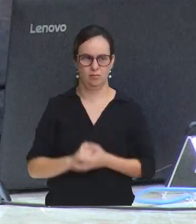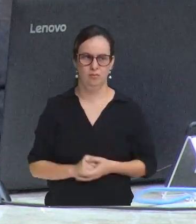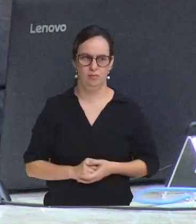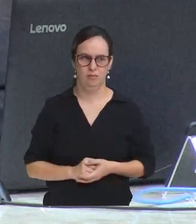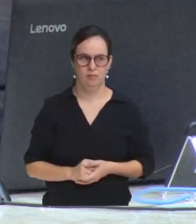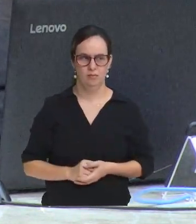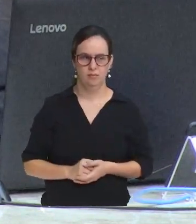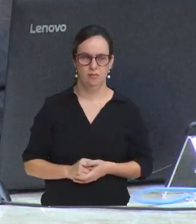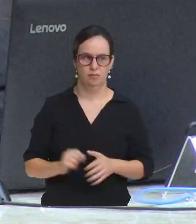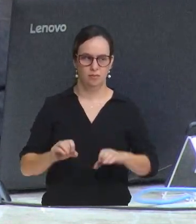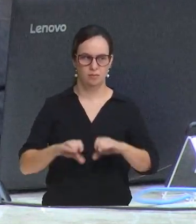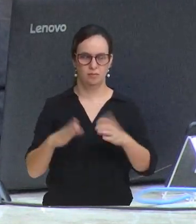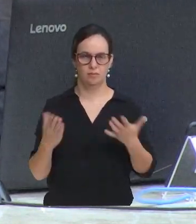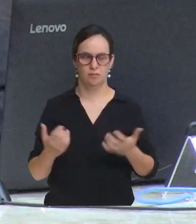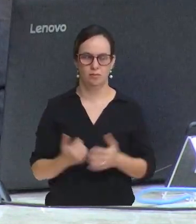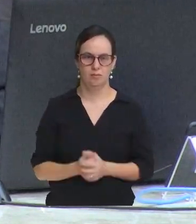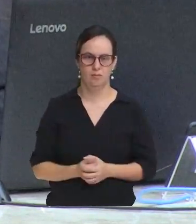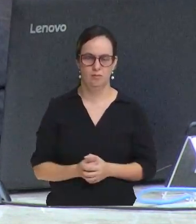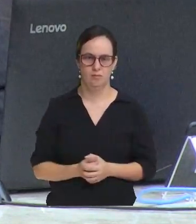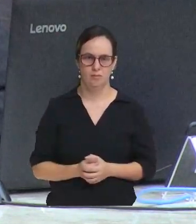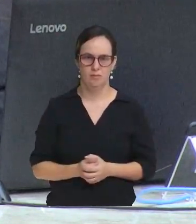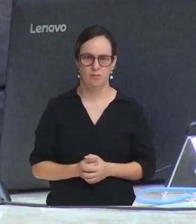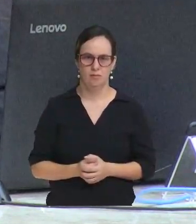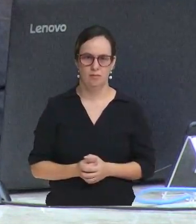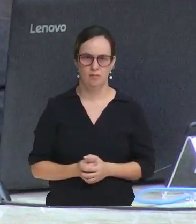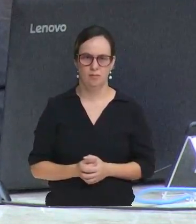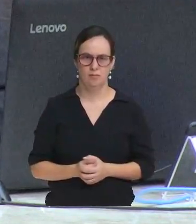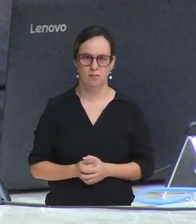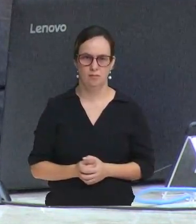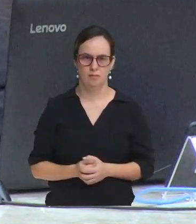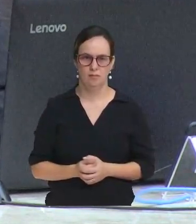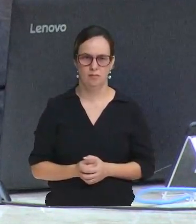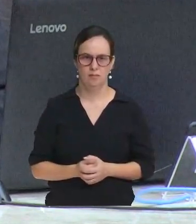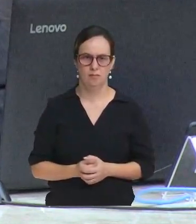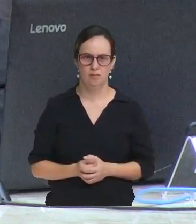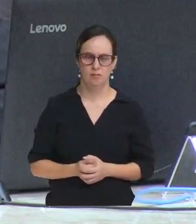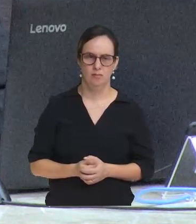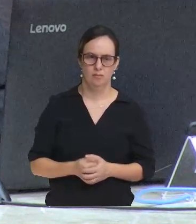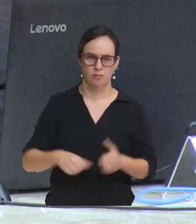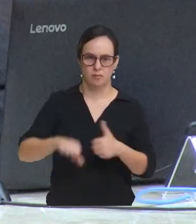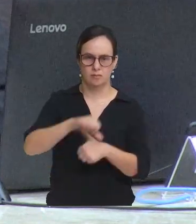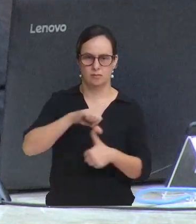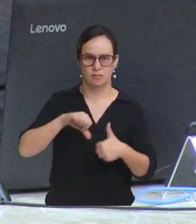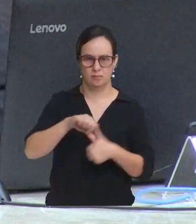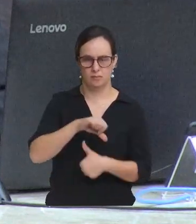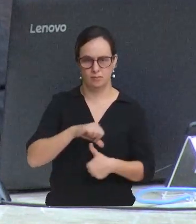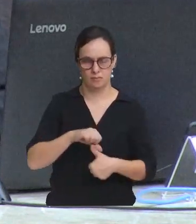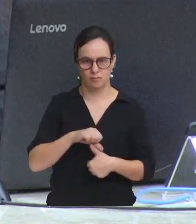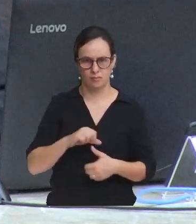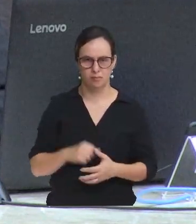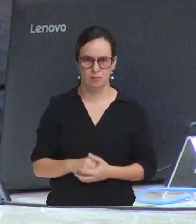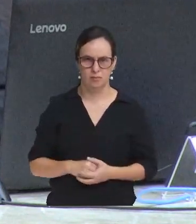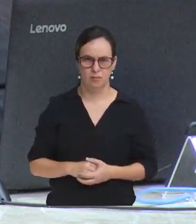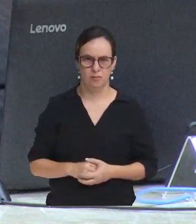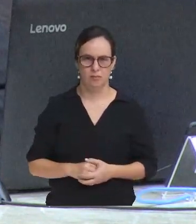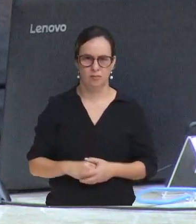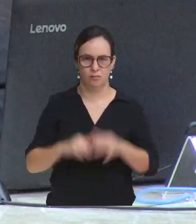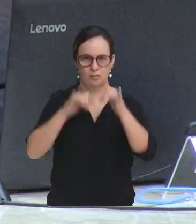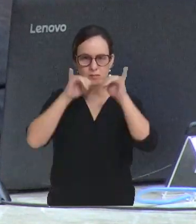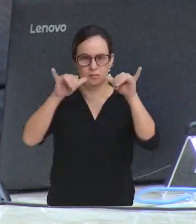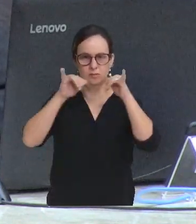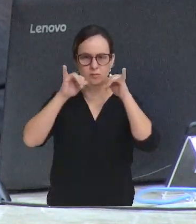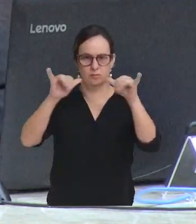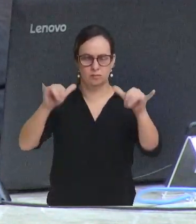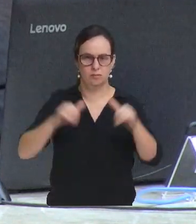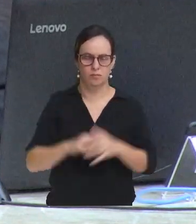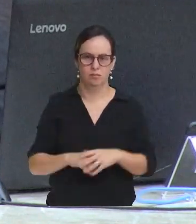compartilharemos conteúdo. O Tribunal de Contas irá compartilhar conteúdo para divulgação na TV Câmara de